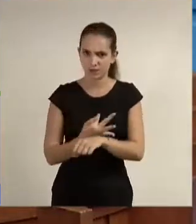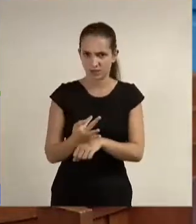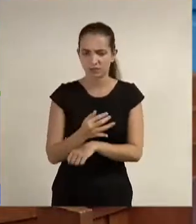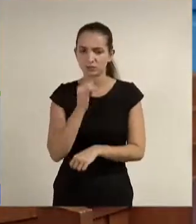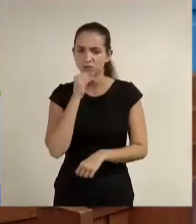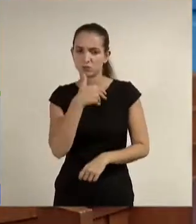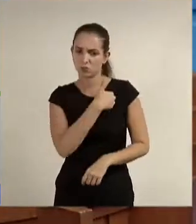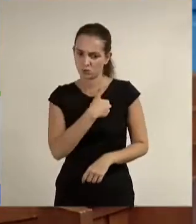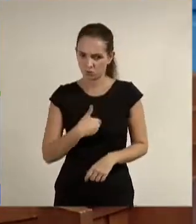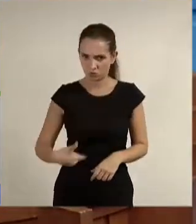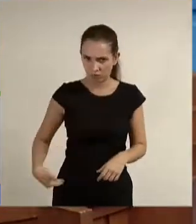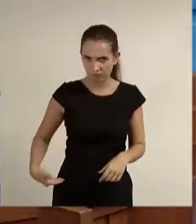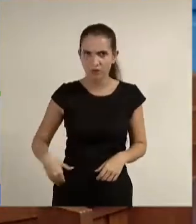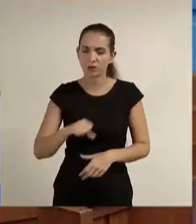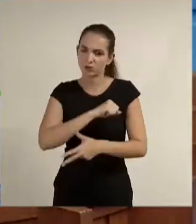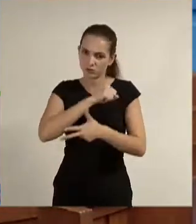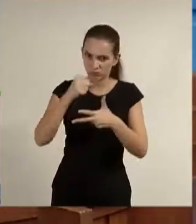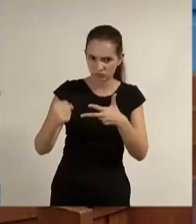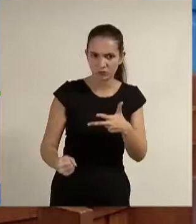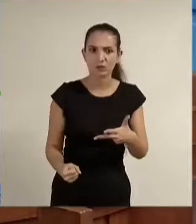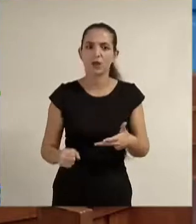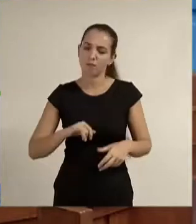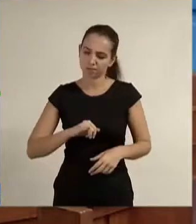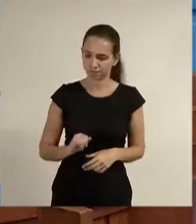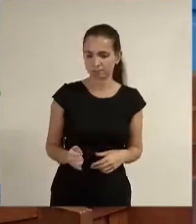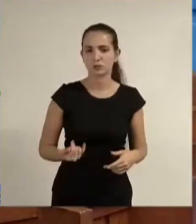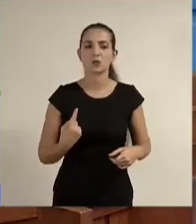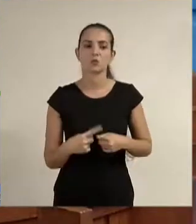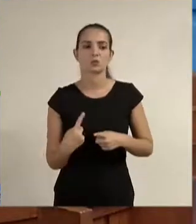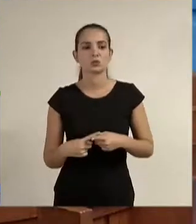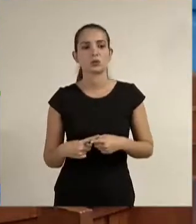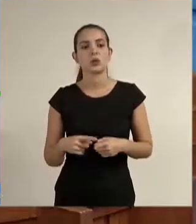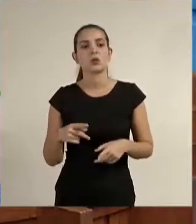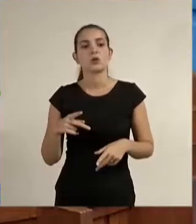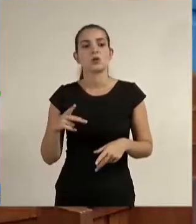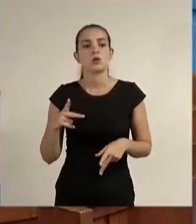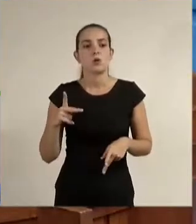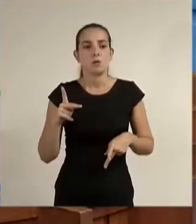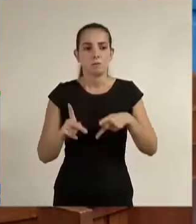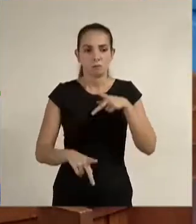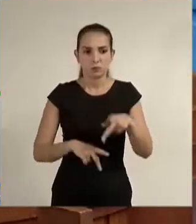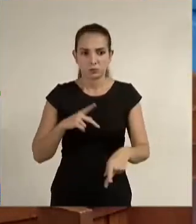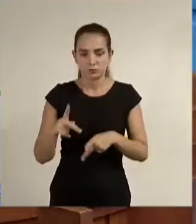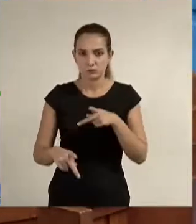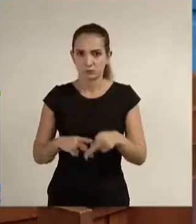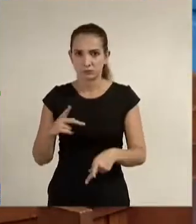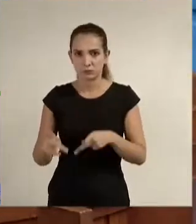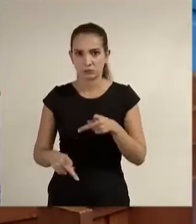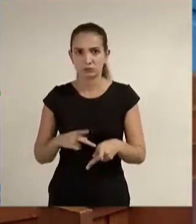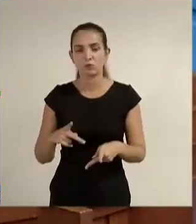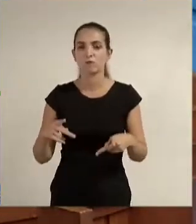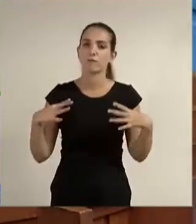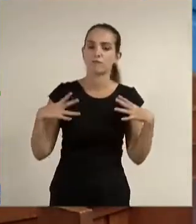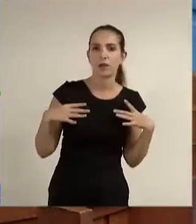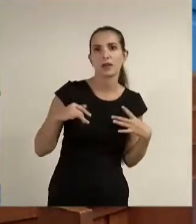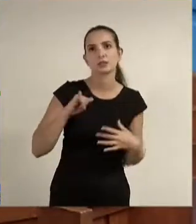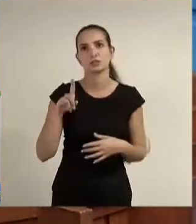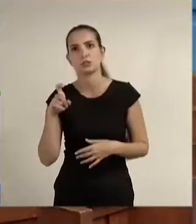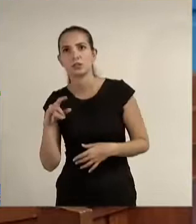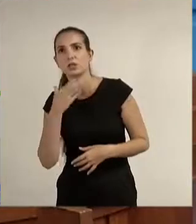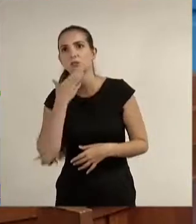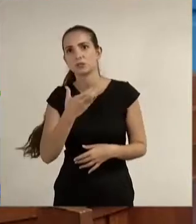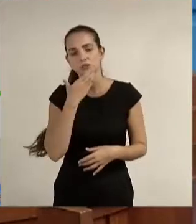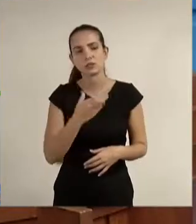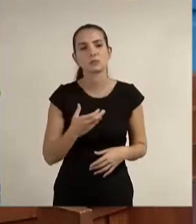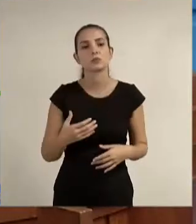pessoas estão bem leves, tranquilas, em ritmo de folga, aí o poder público mete o IPTU, IPVA, um monte de